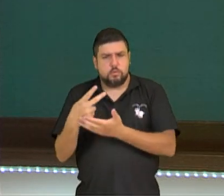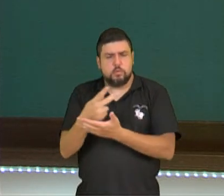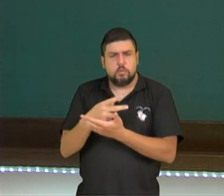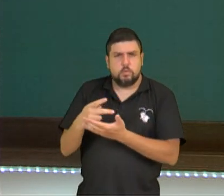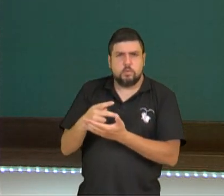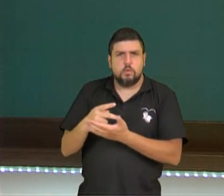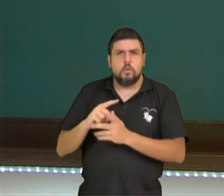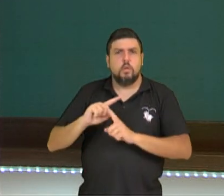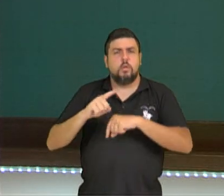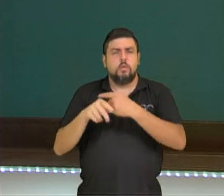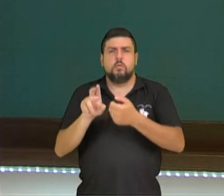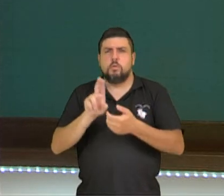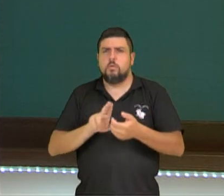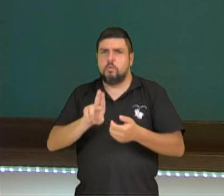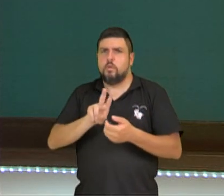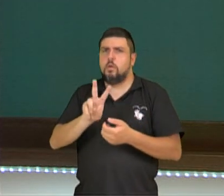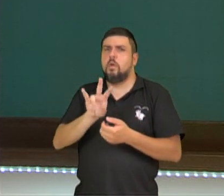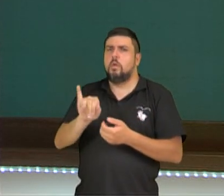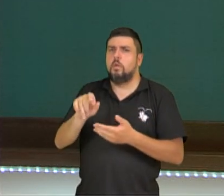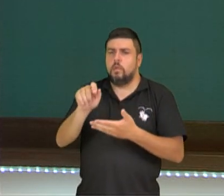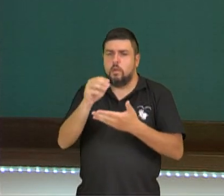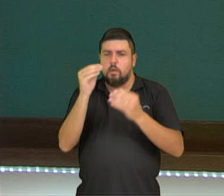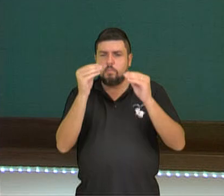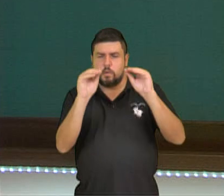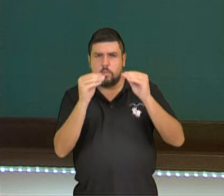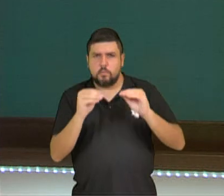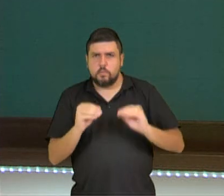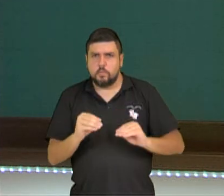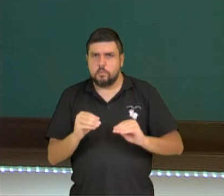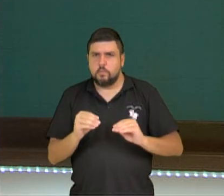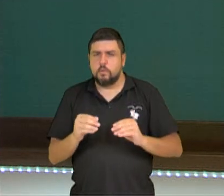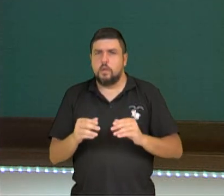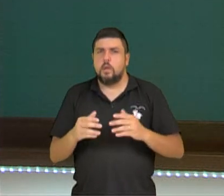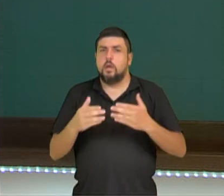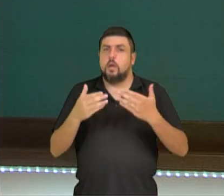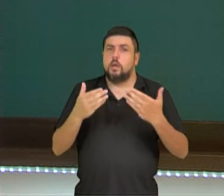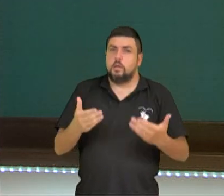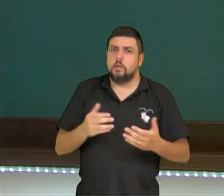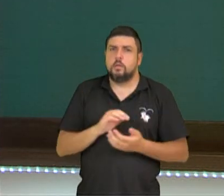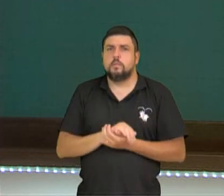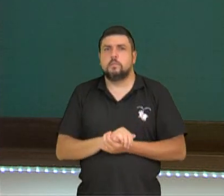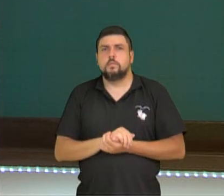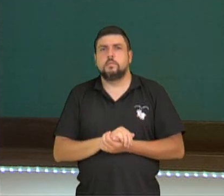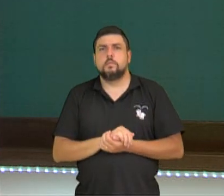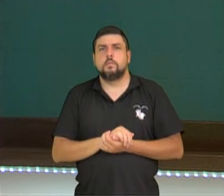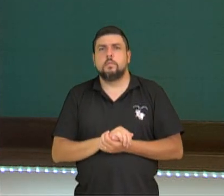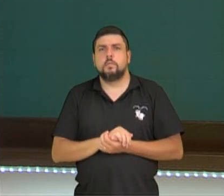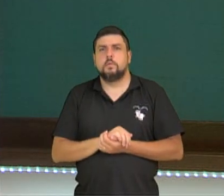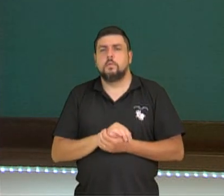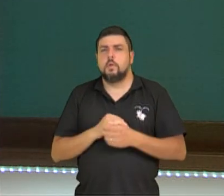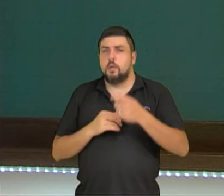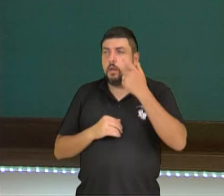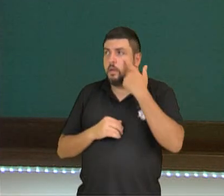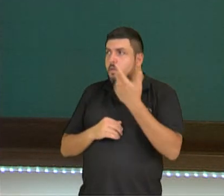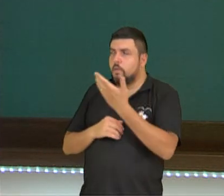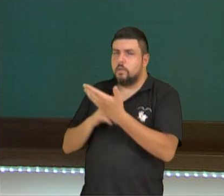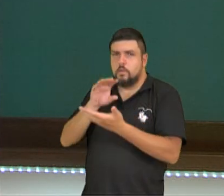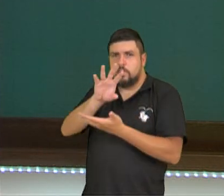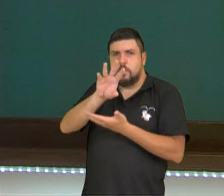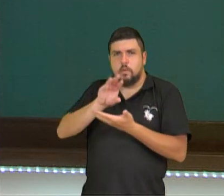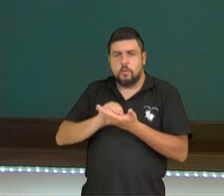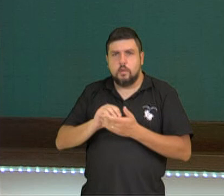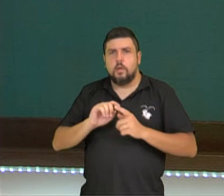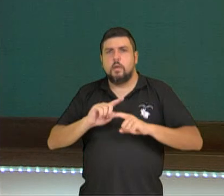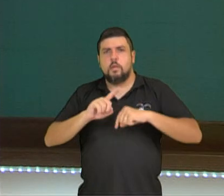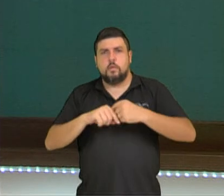vão utilizar para poder montar a tabela da previsão do tempo. Então eu vou deixar aqui para vocês registrarem, depois na sequência